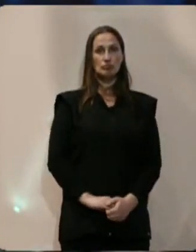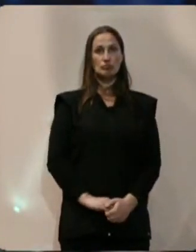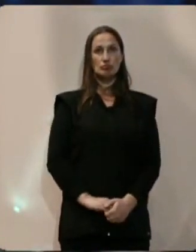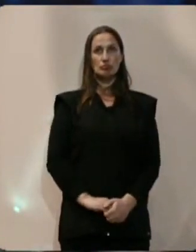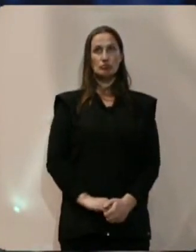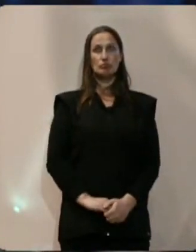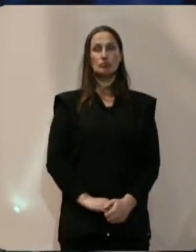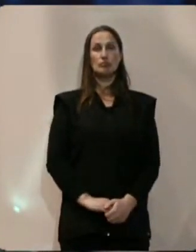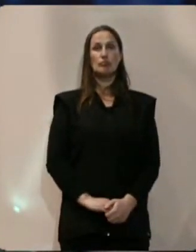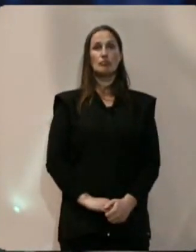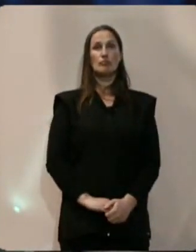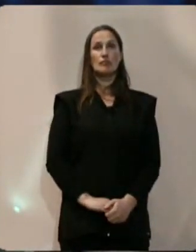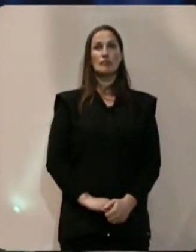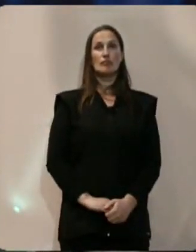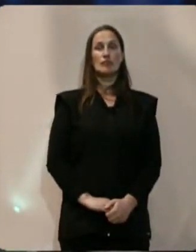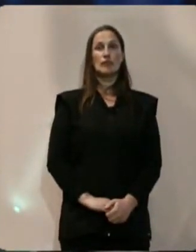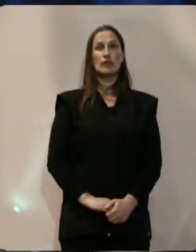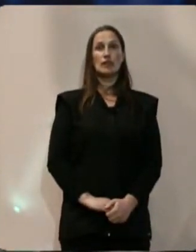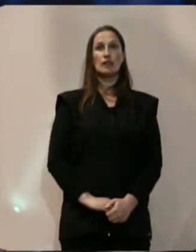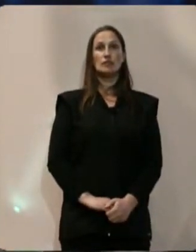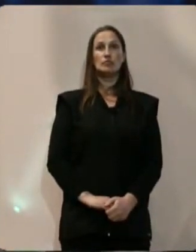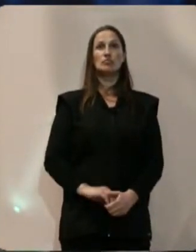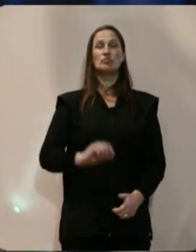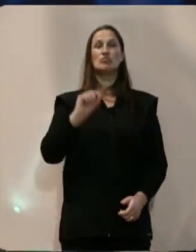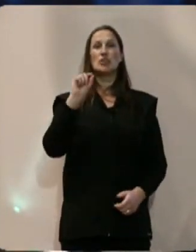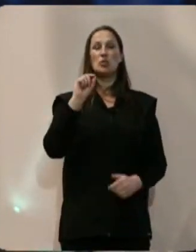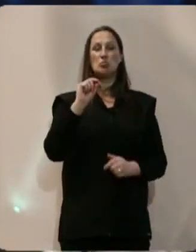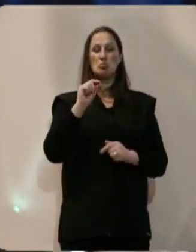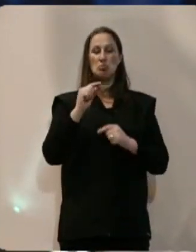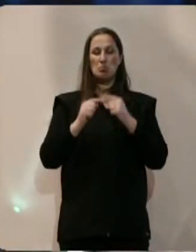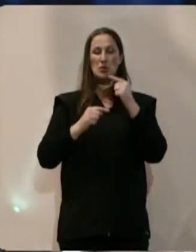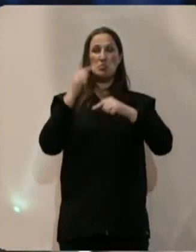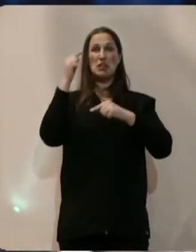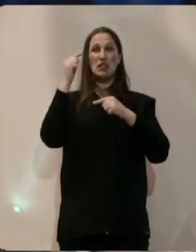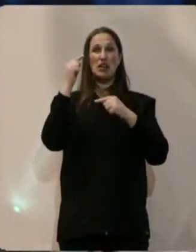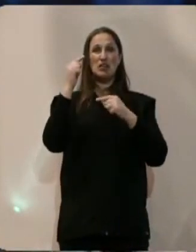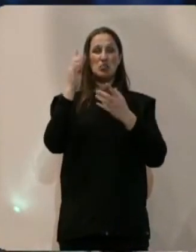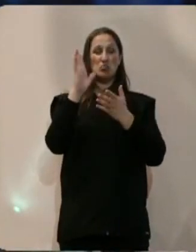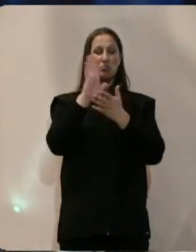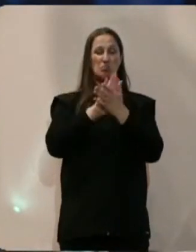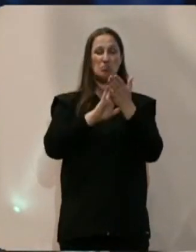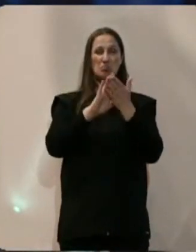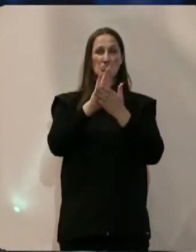E aí, de repente, a prosperidade não significa nada.